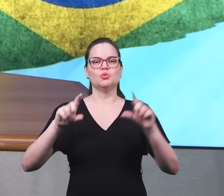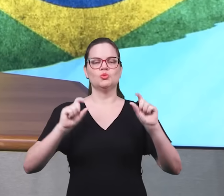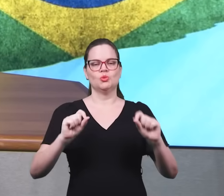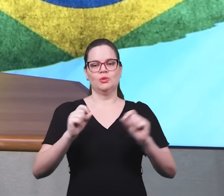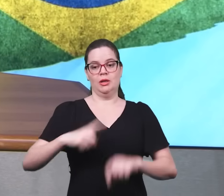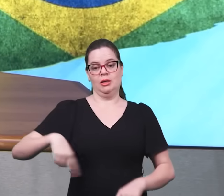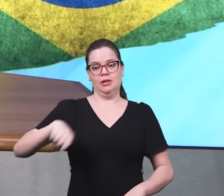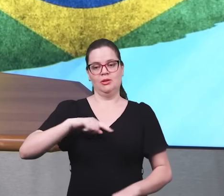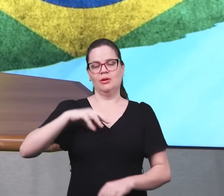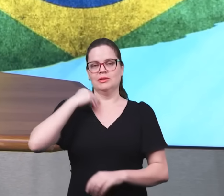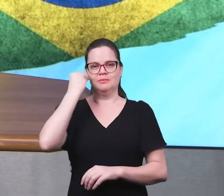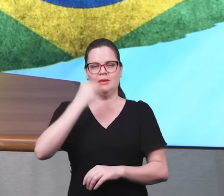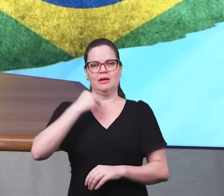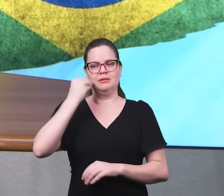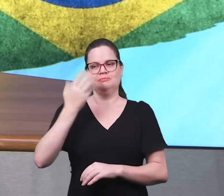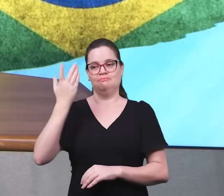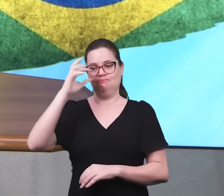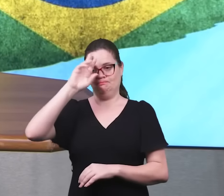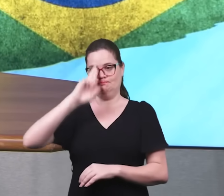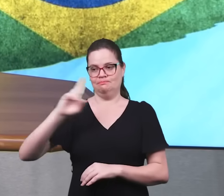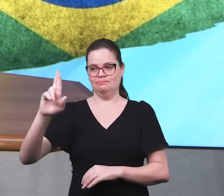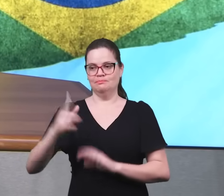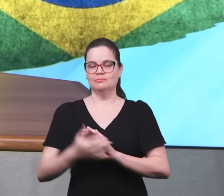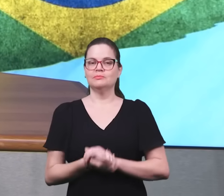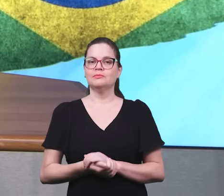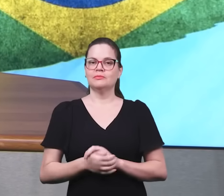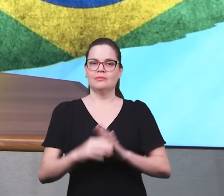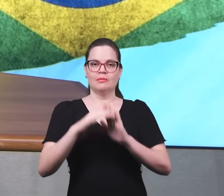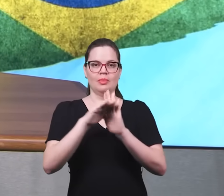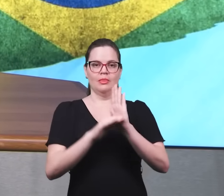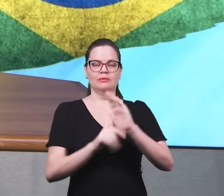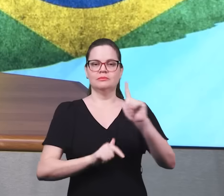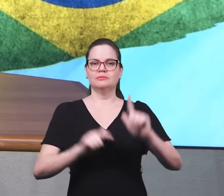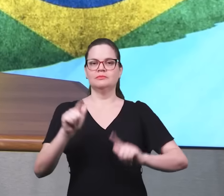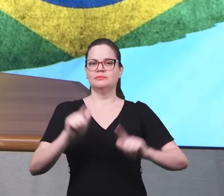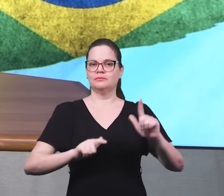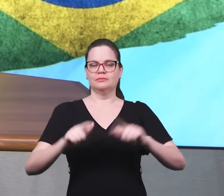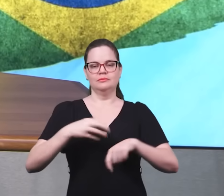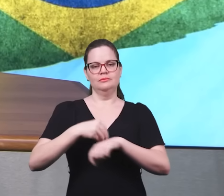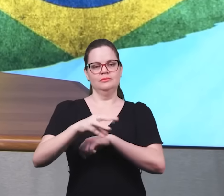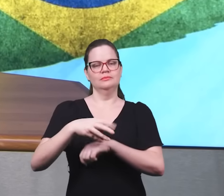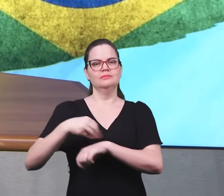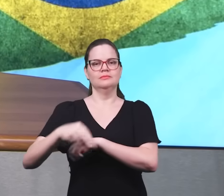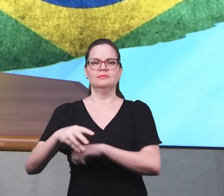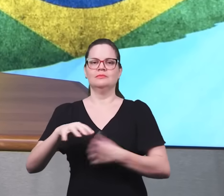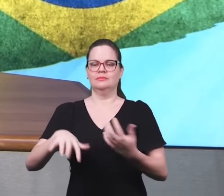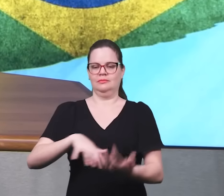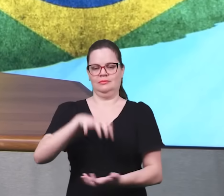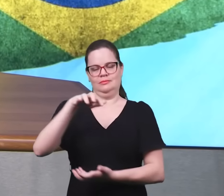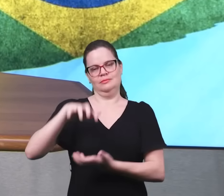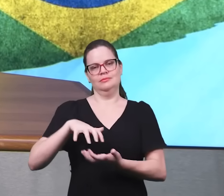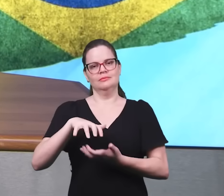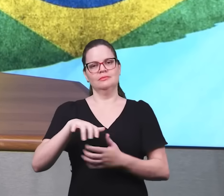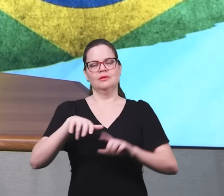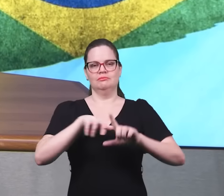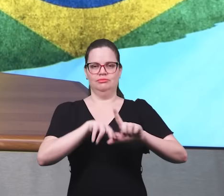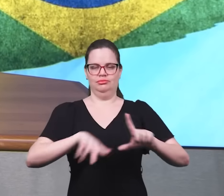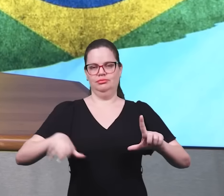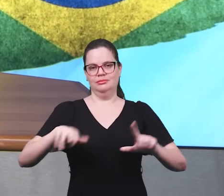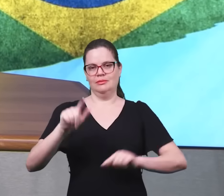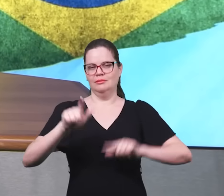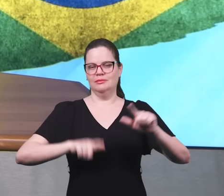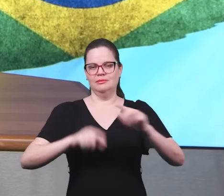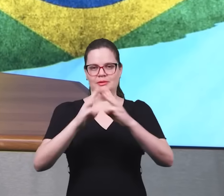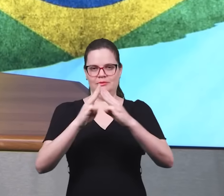experiência que nós temos tido com o Senhor. E esse programa ele é transmitido pelos nossos meios de comunicação. É